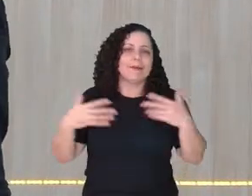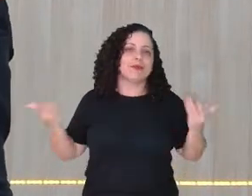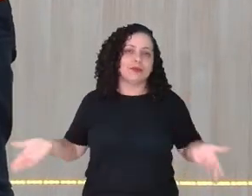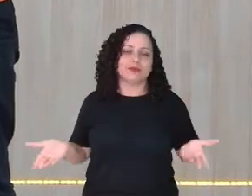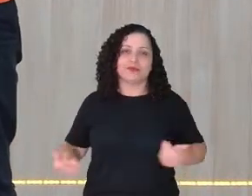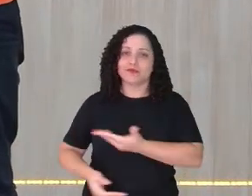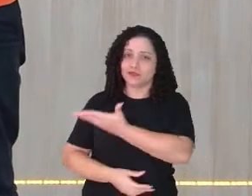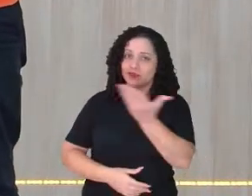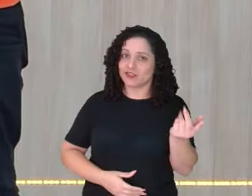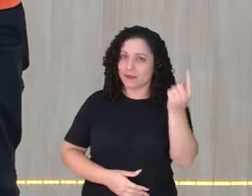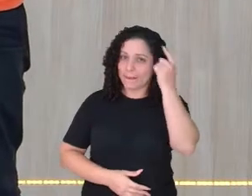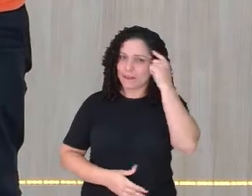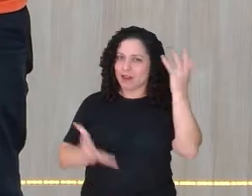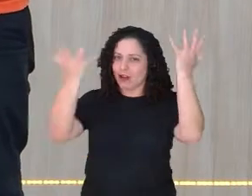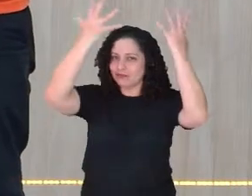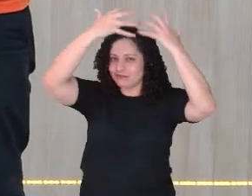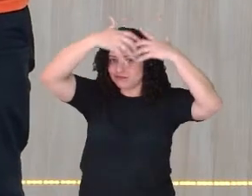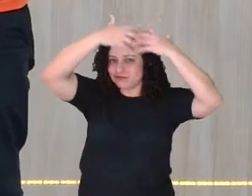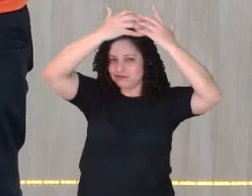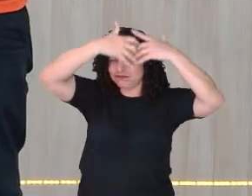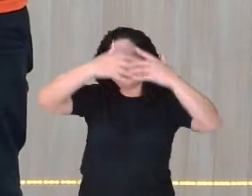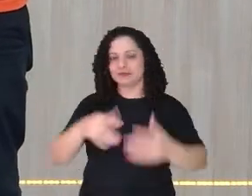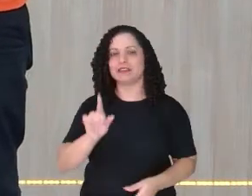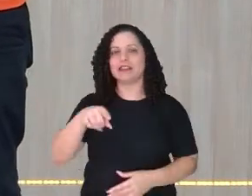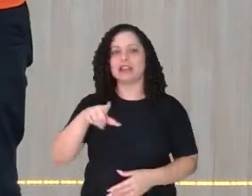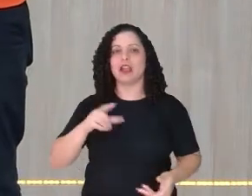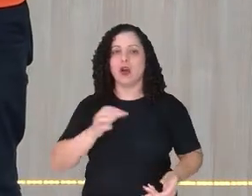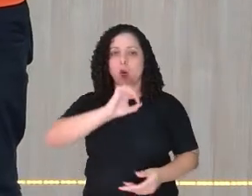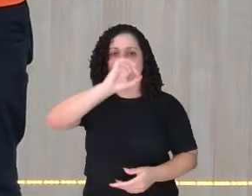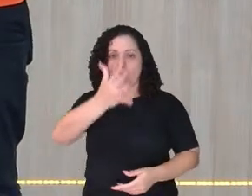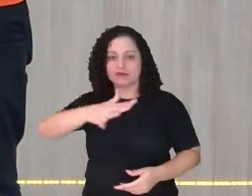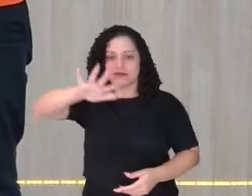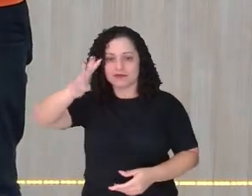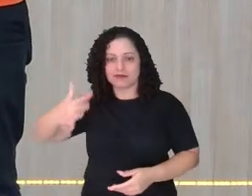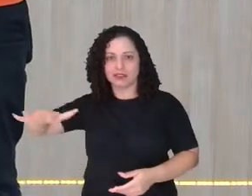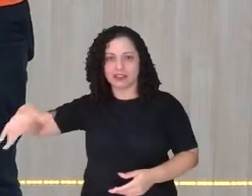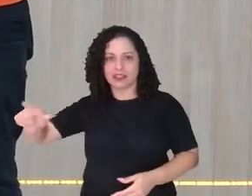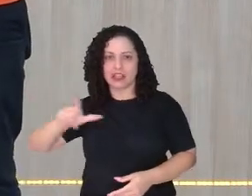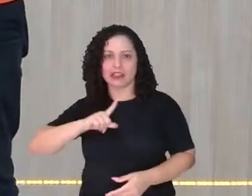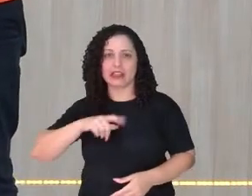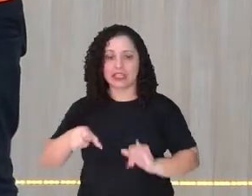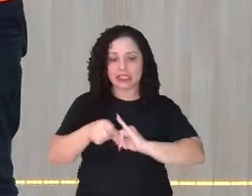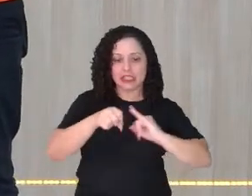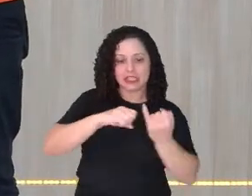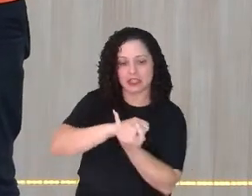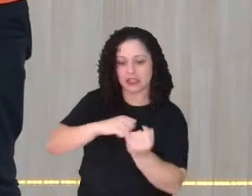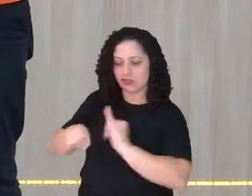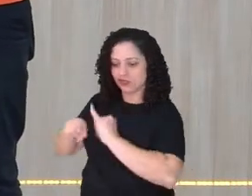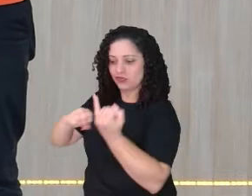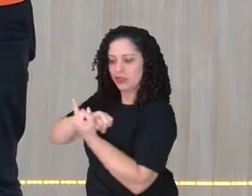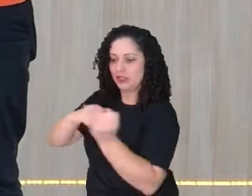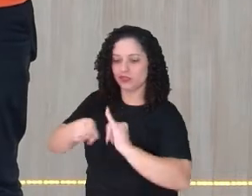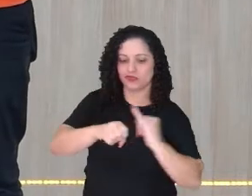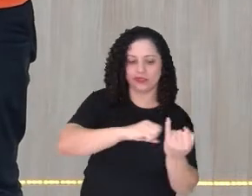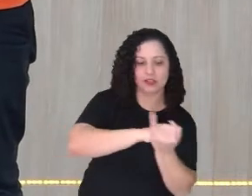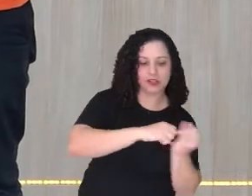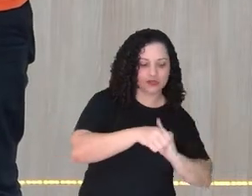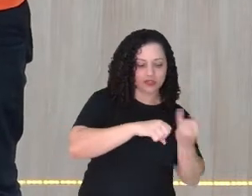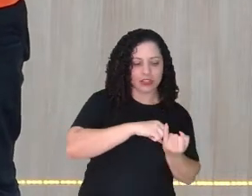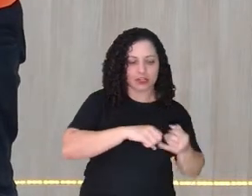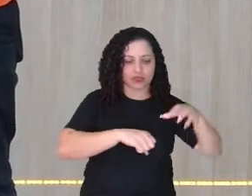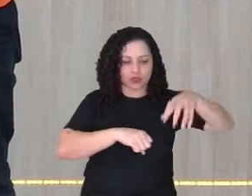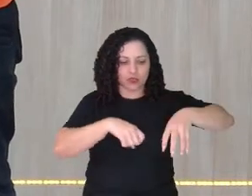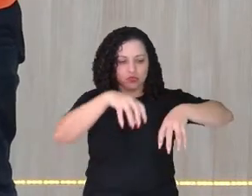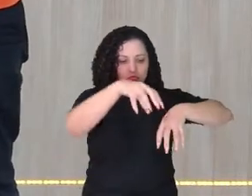refletirem um pouco, né, a Oceania ela vai estar ali em ilhas, né? Em regiões de ilhas é bem mais comum